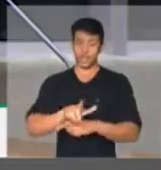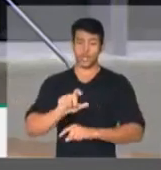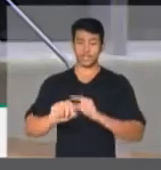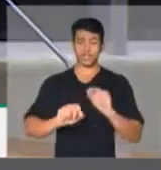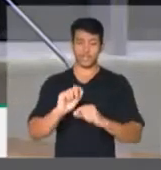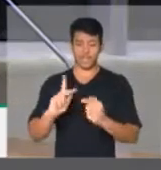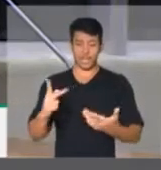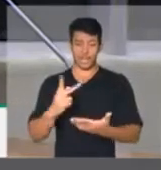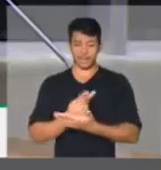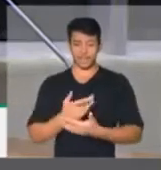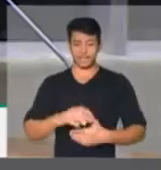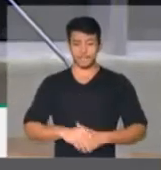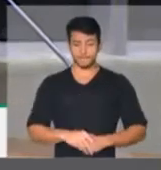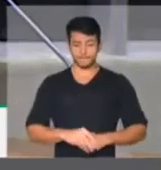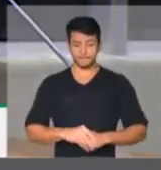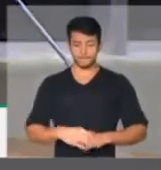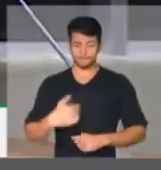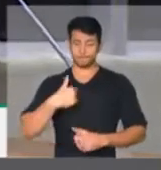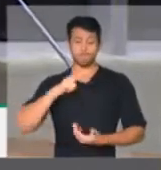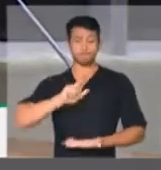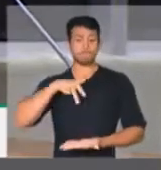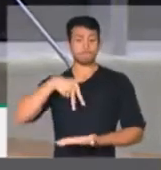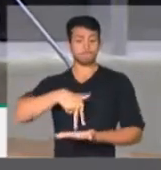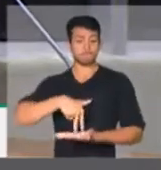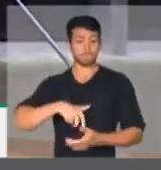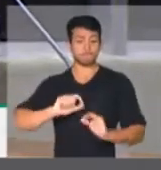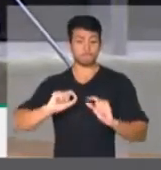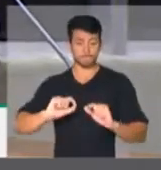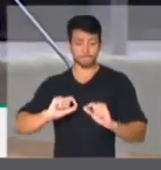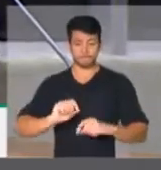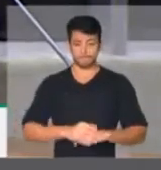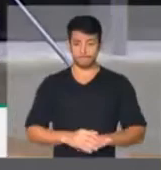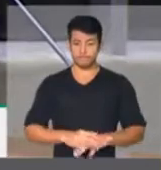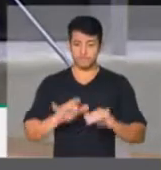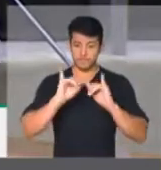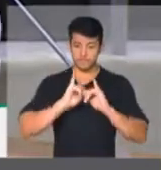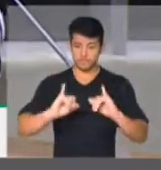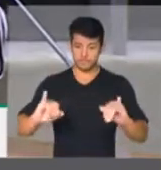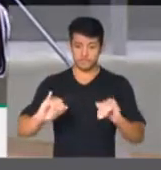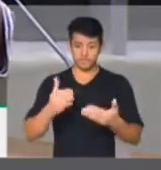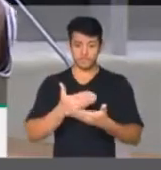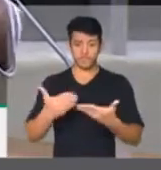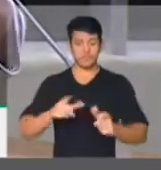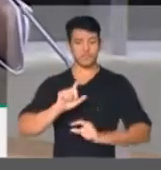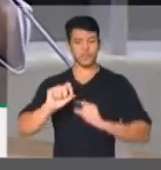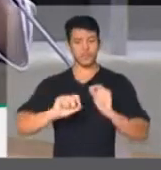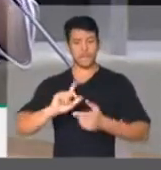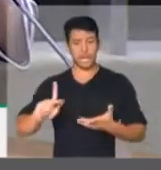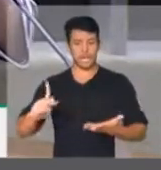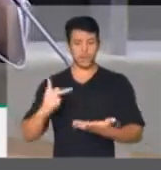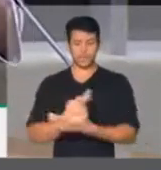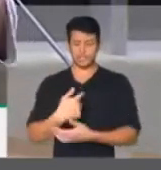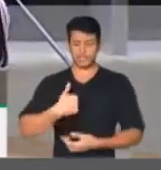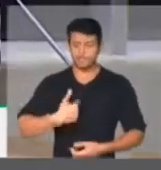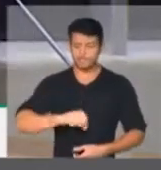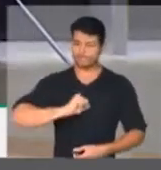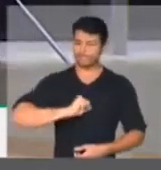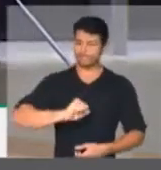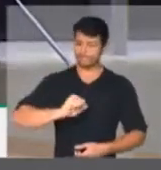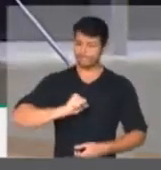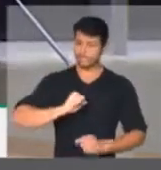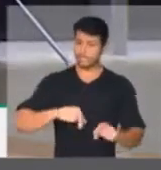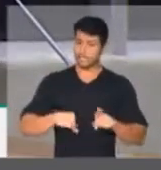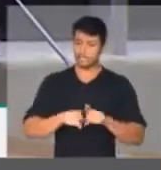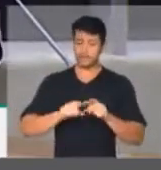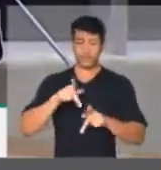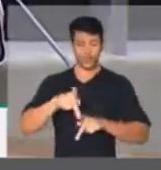Eu vim aqui, senhor presidente, para registrar a minha indignação e a do povo brasileiro,